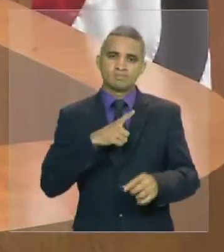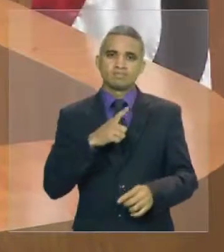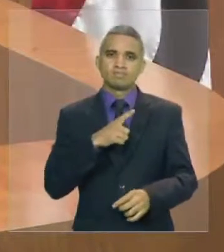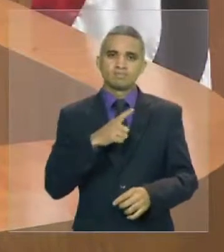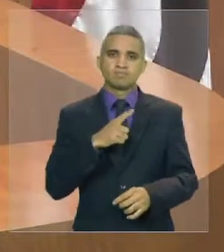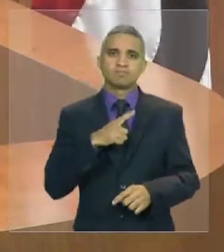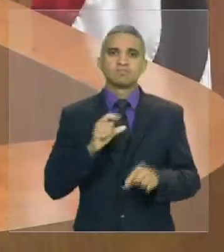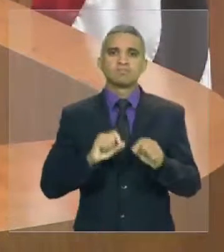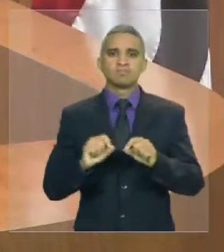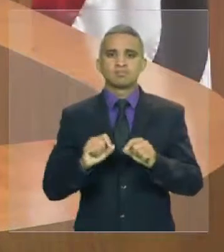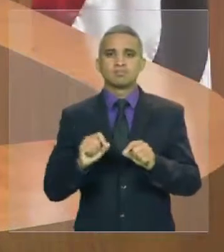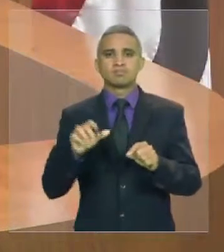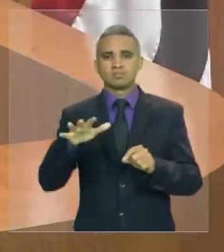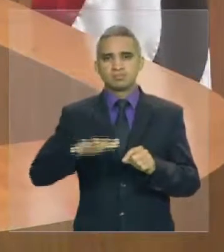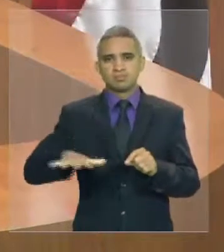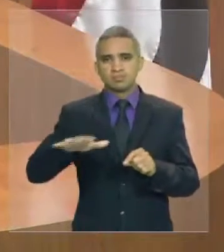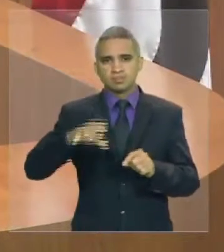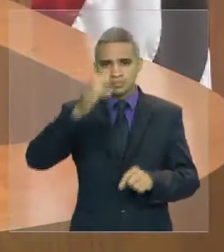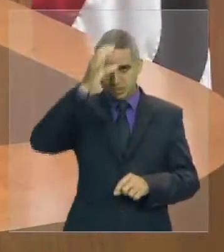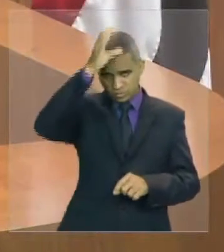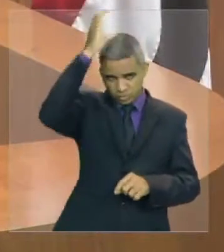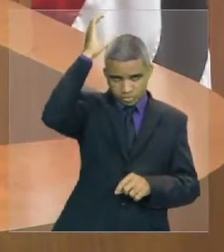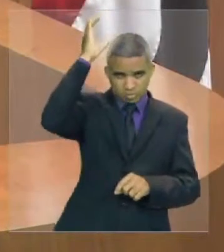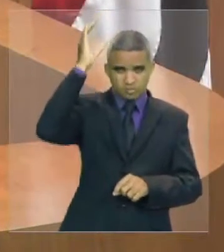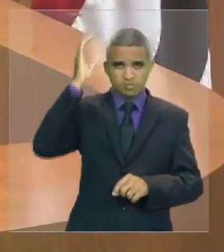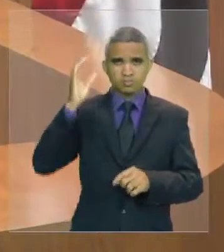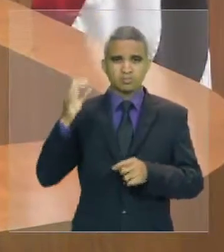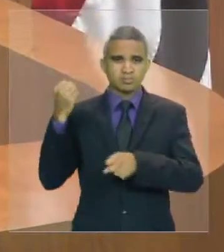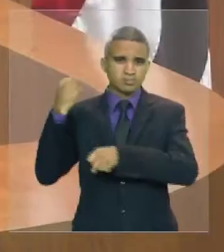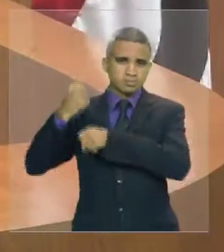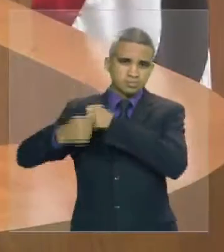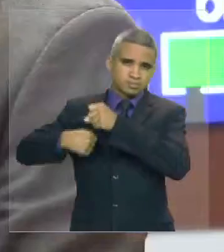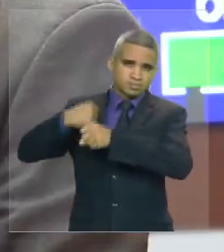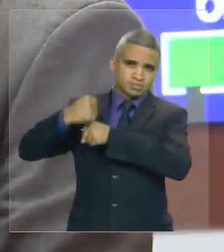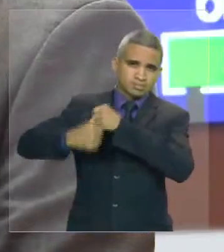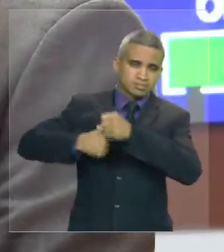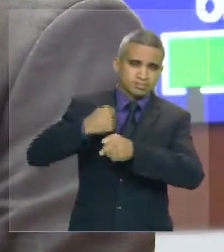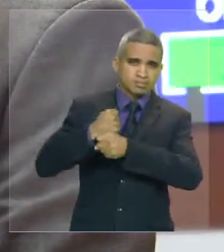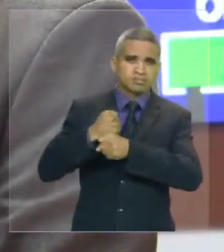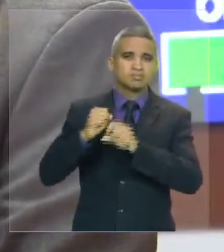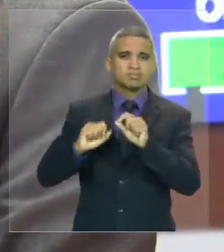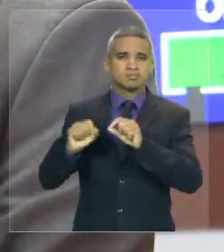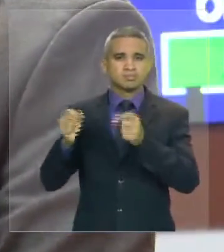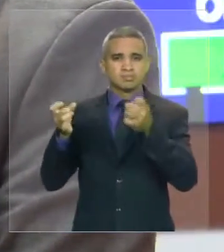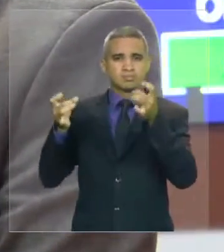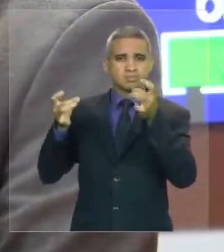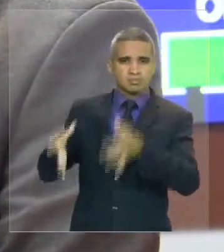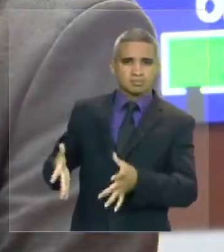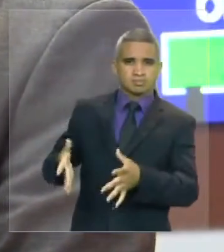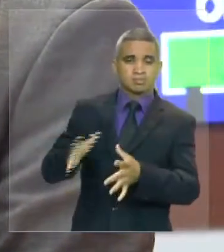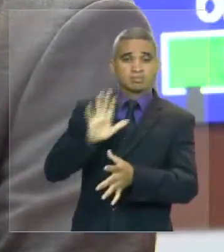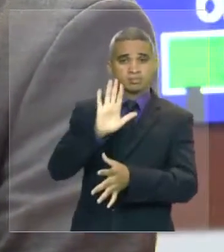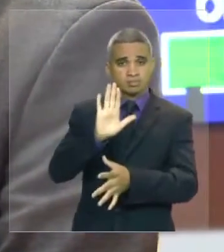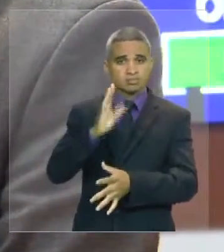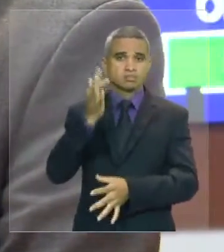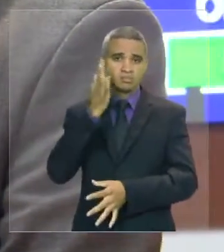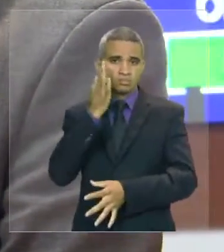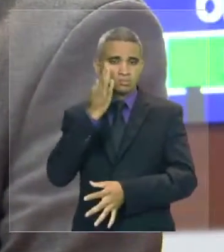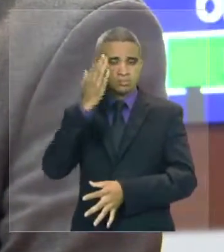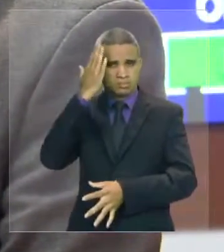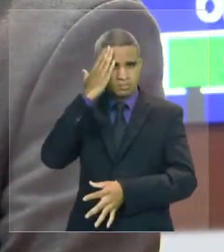da nossa região está esburacada, mas o governador sabe disso e vai